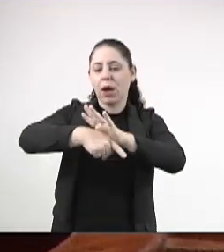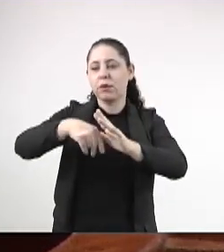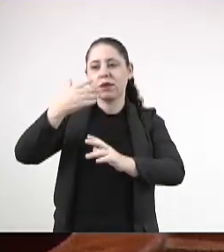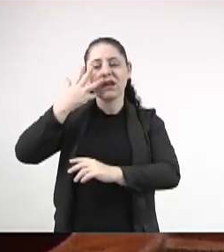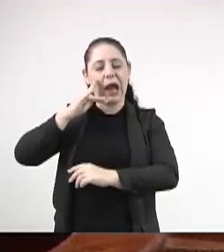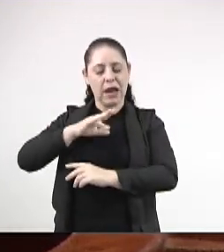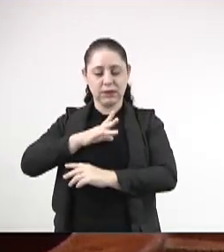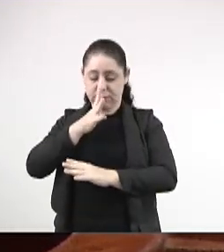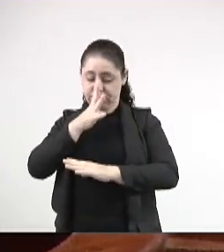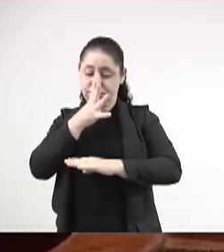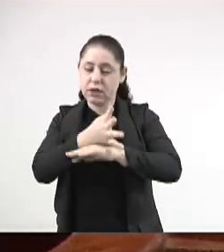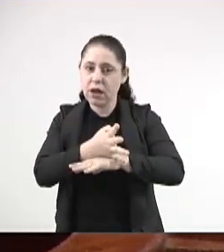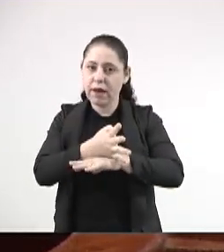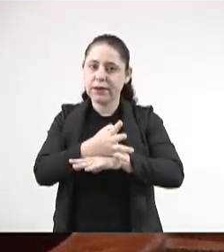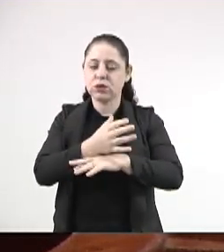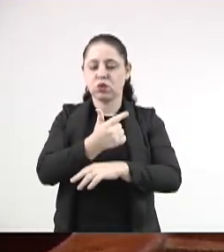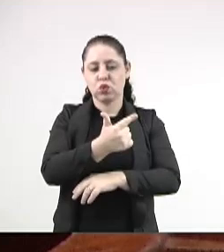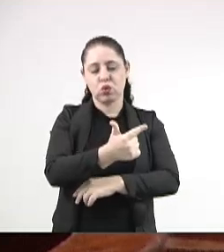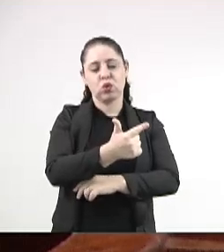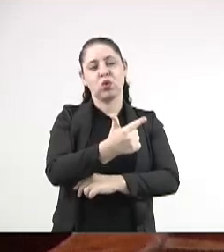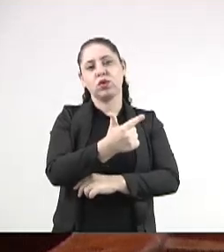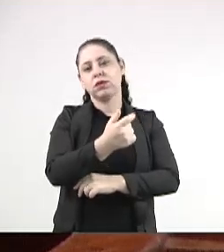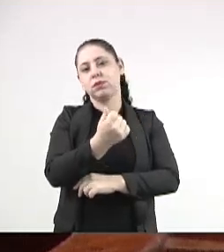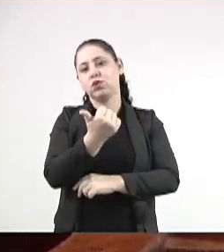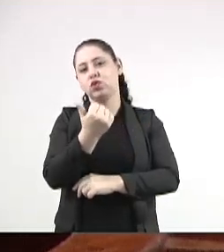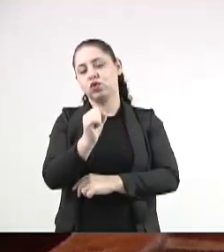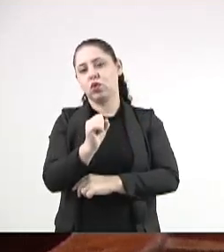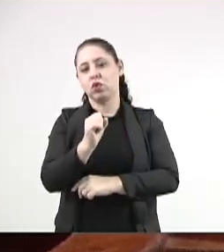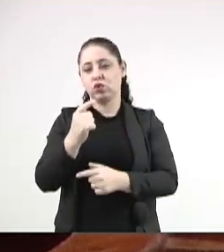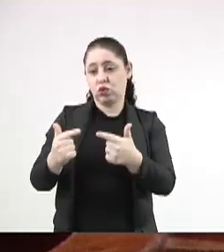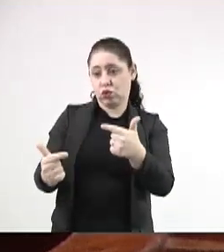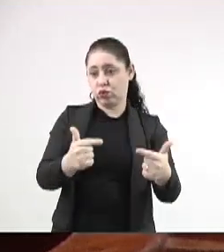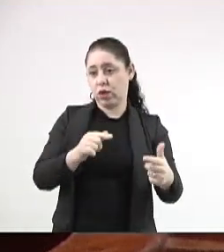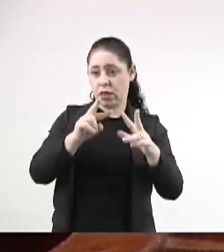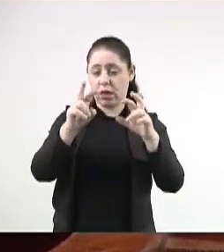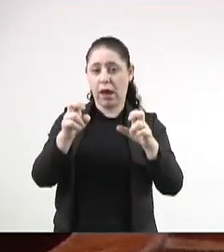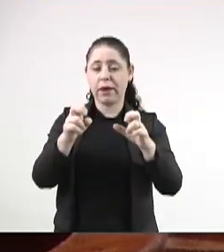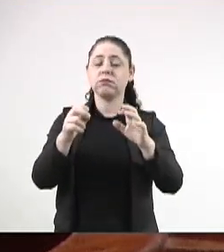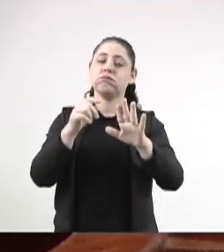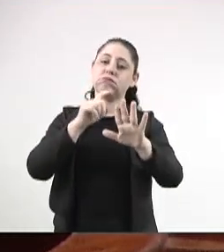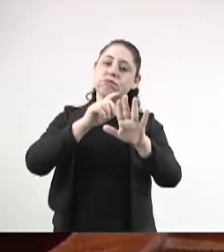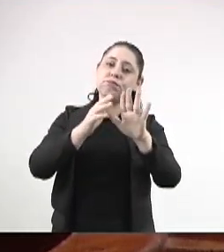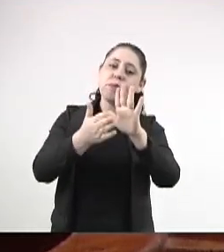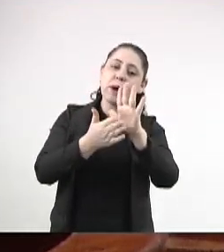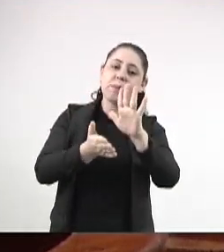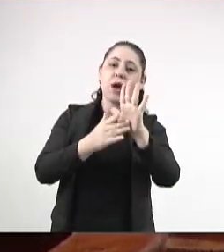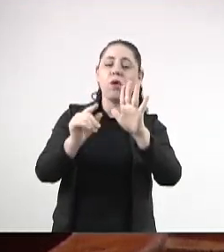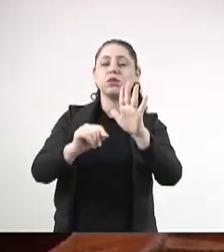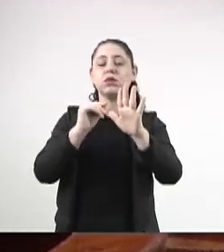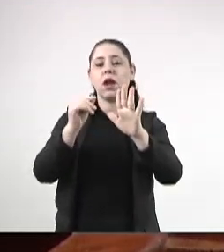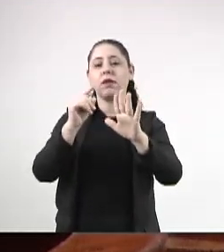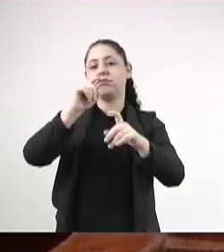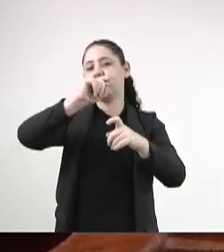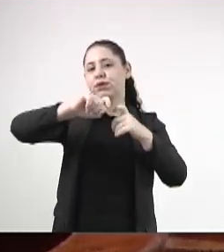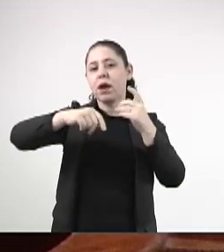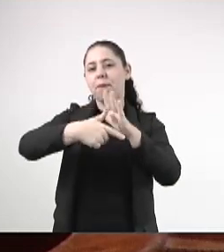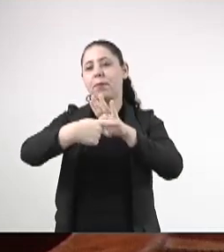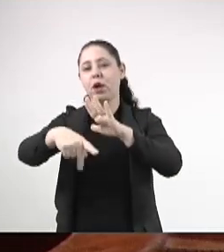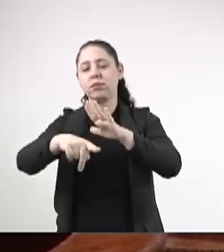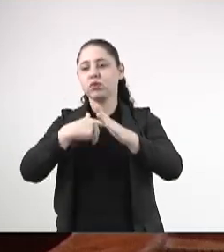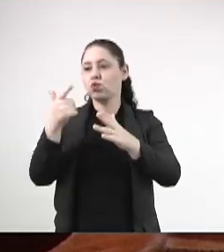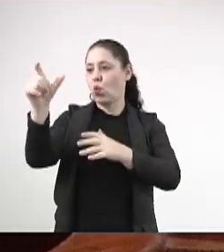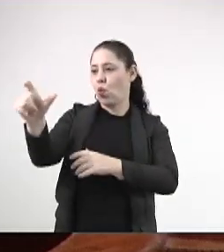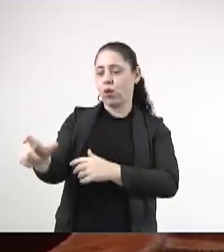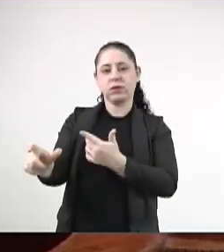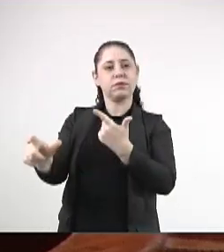crianças. Em 2018, todo o debate da política foi pautado sobre a sexualidade